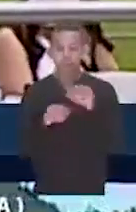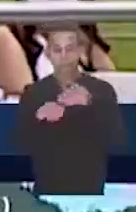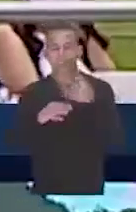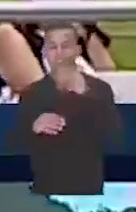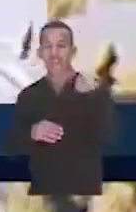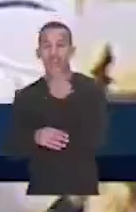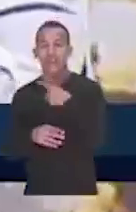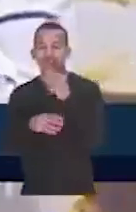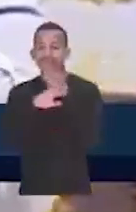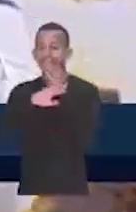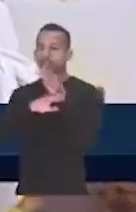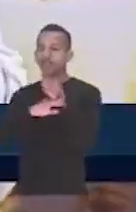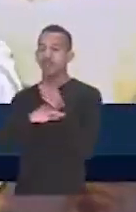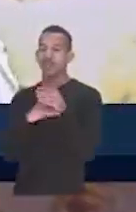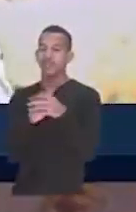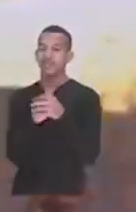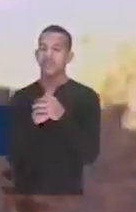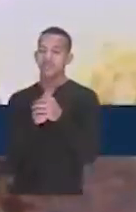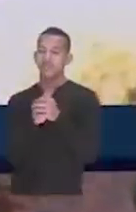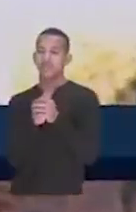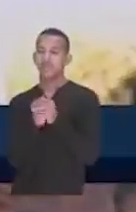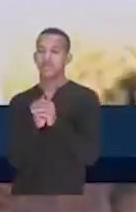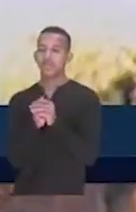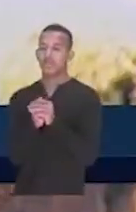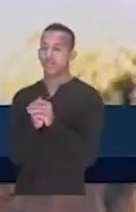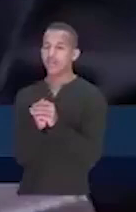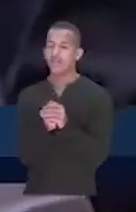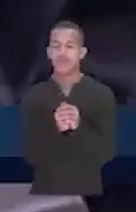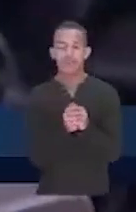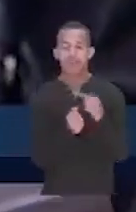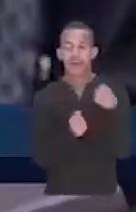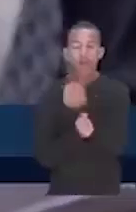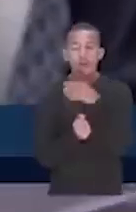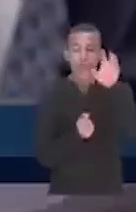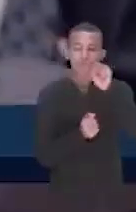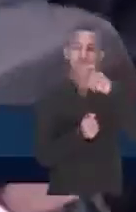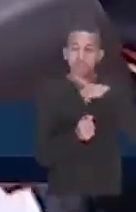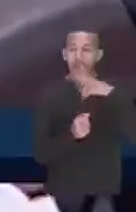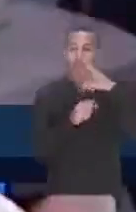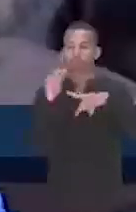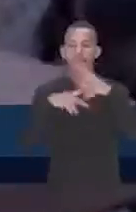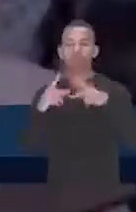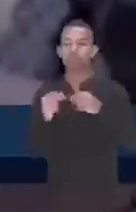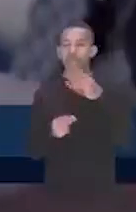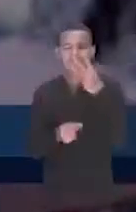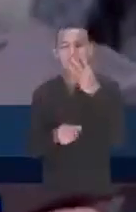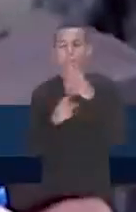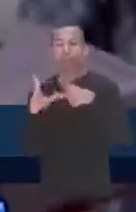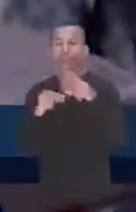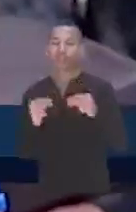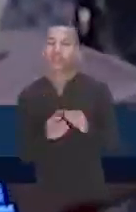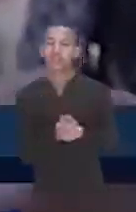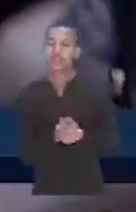Deus. Daqui a pouco liberam nós vamos lá, tá? Nós trouxemos um presente, três na verdade, né? O senhor